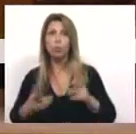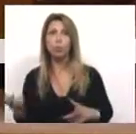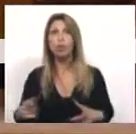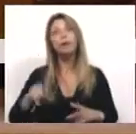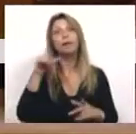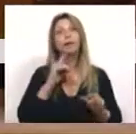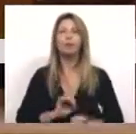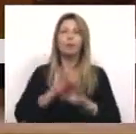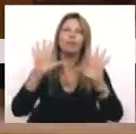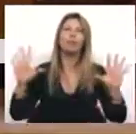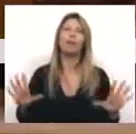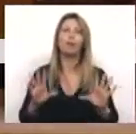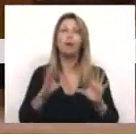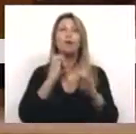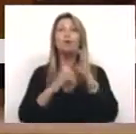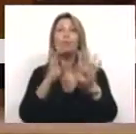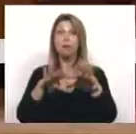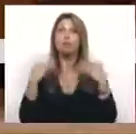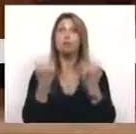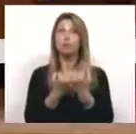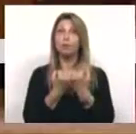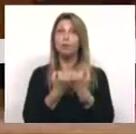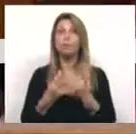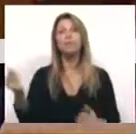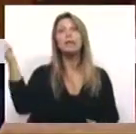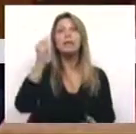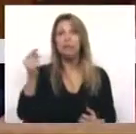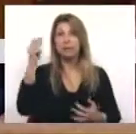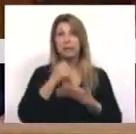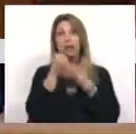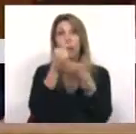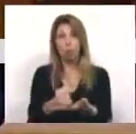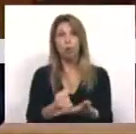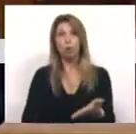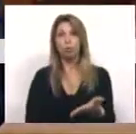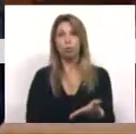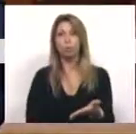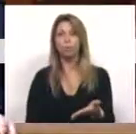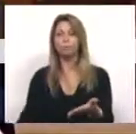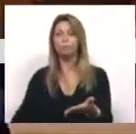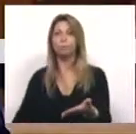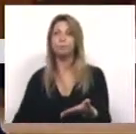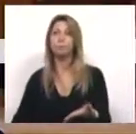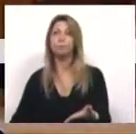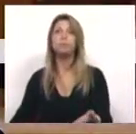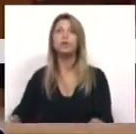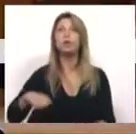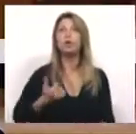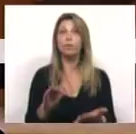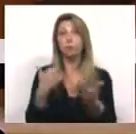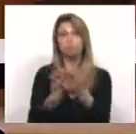também, evidentemente, a comunicação social. O terceiro contributo que os Verdes trazem a